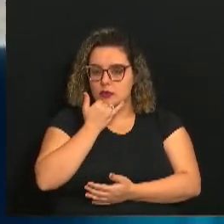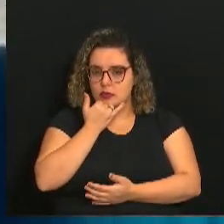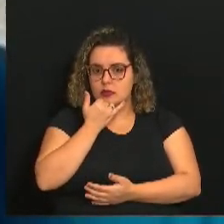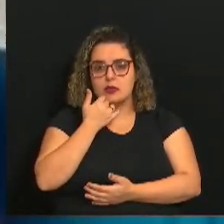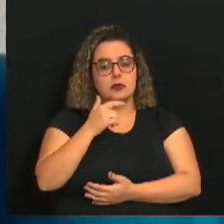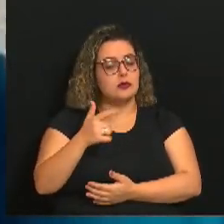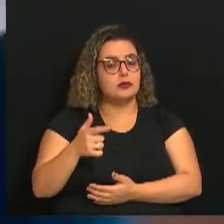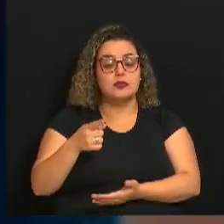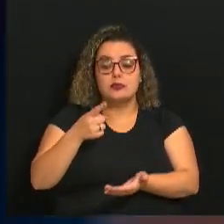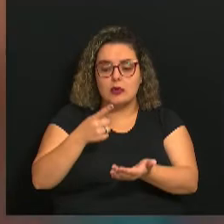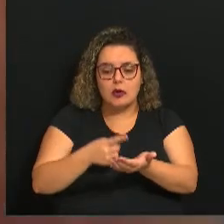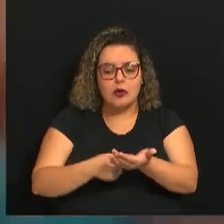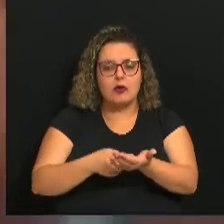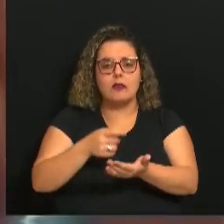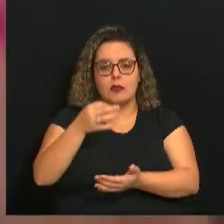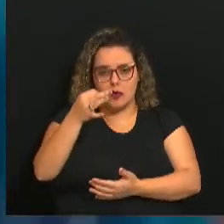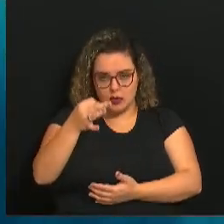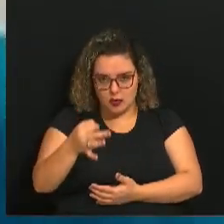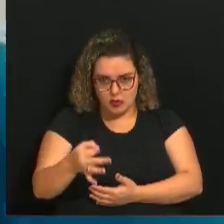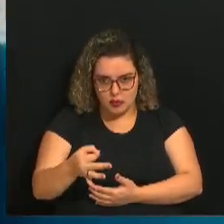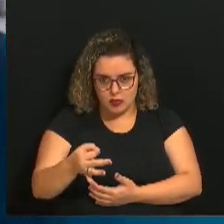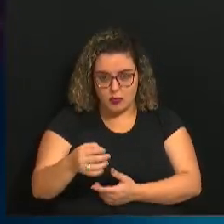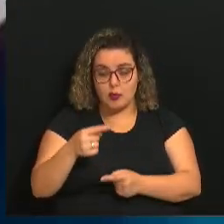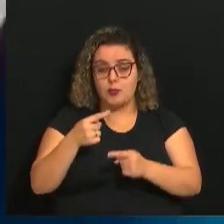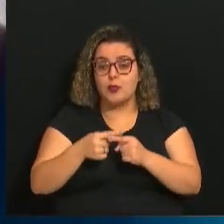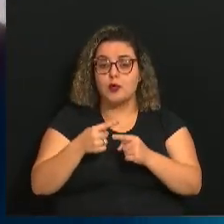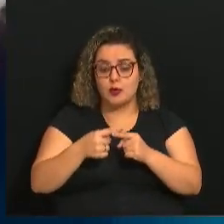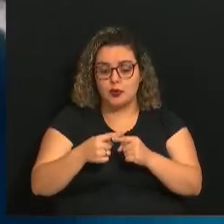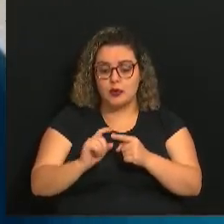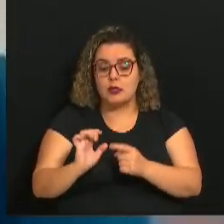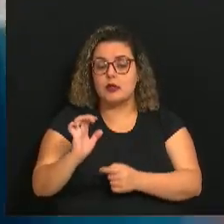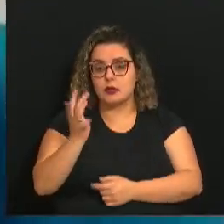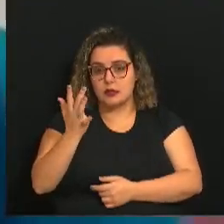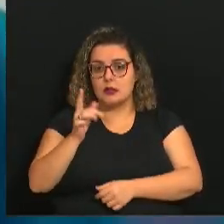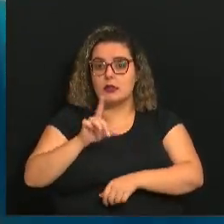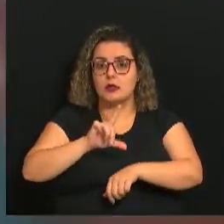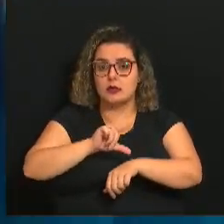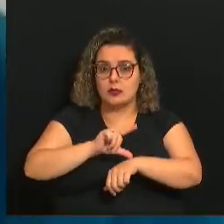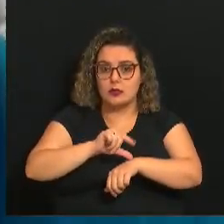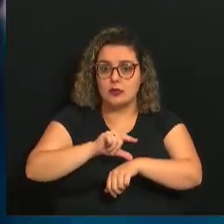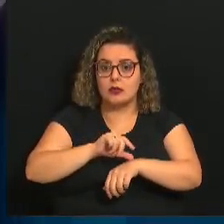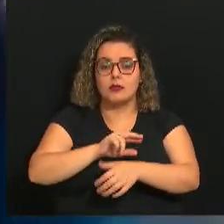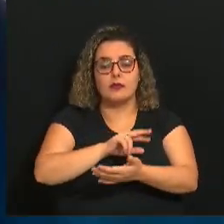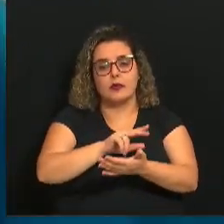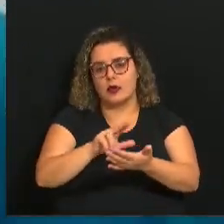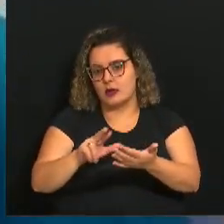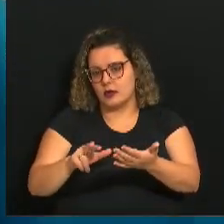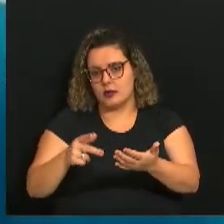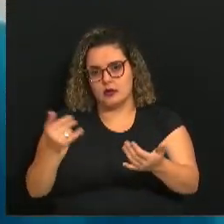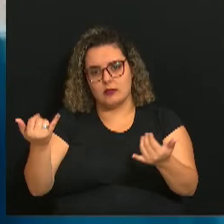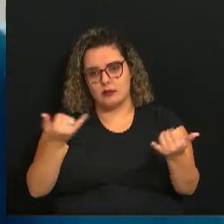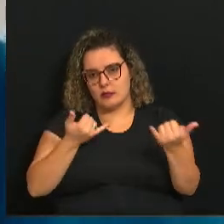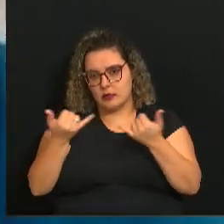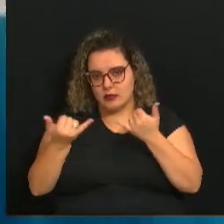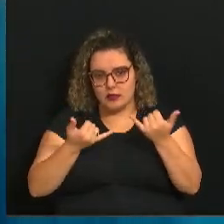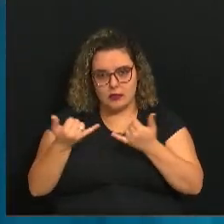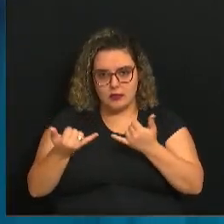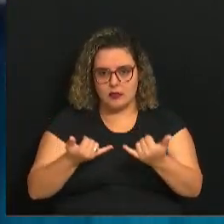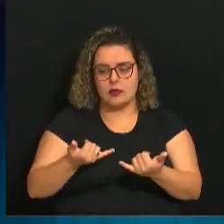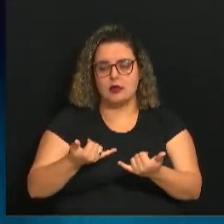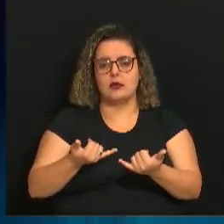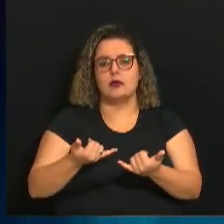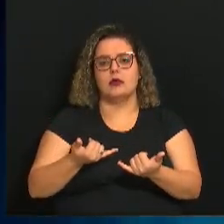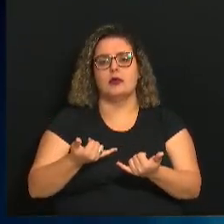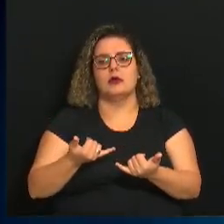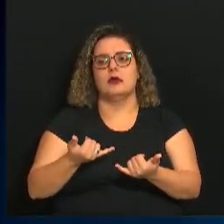oficial, né, sobre o motivo que ela estava atrasando. Muitos ali falaram, confirmaram que